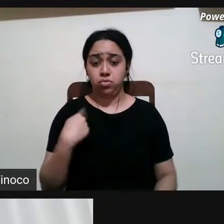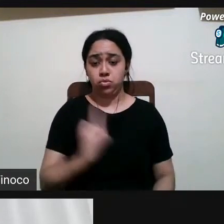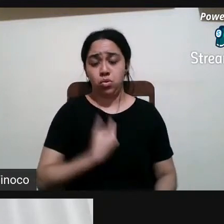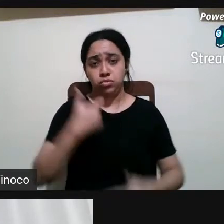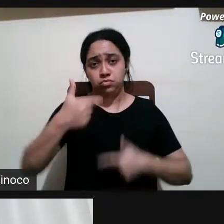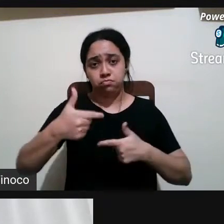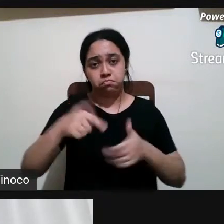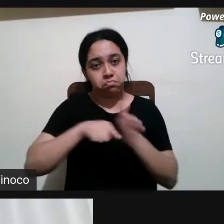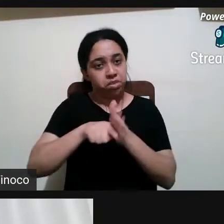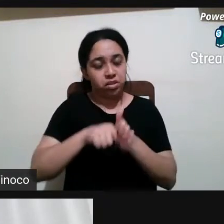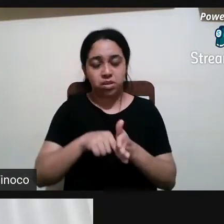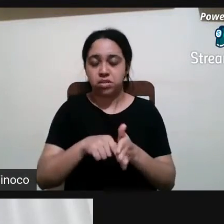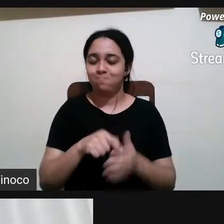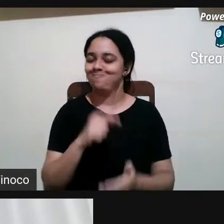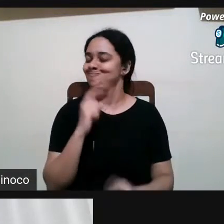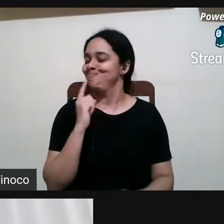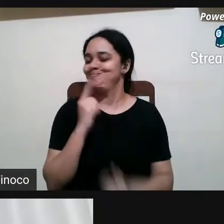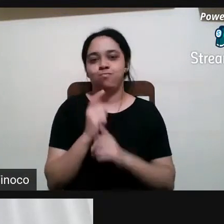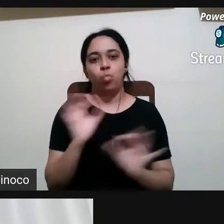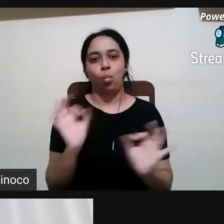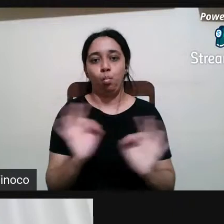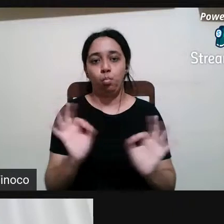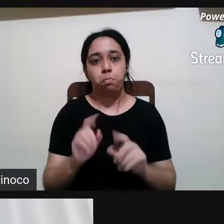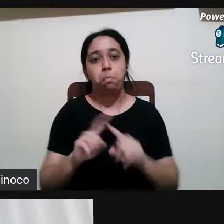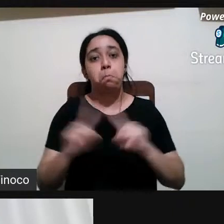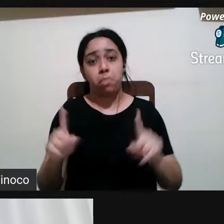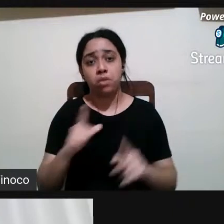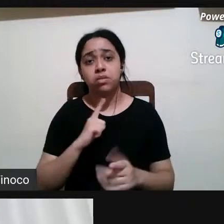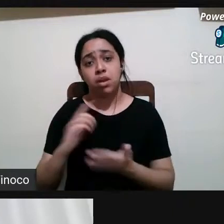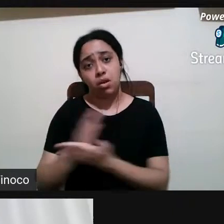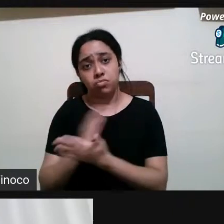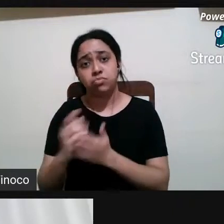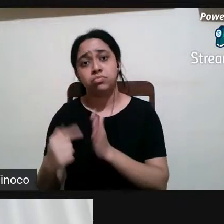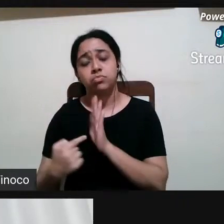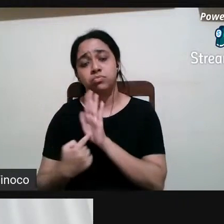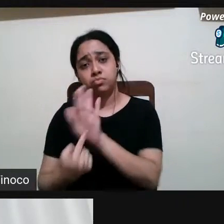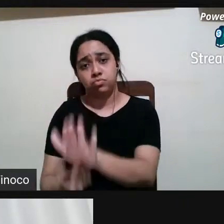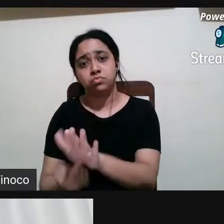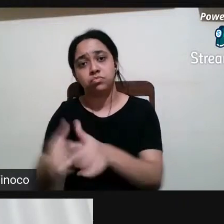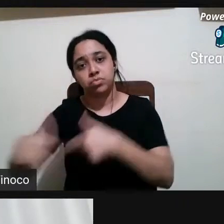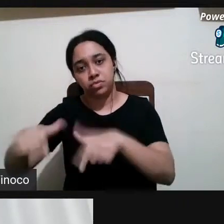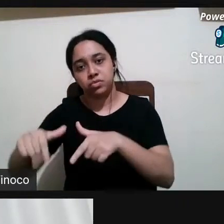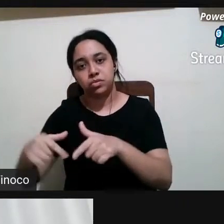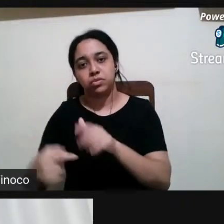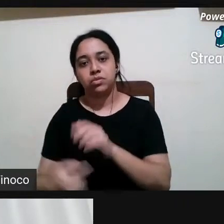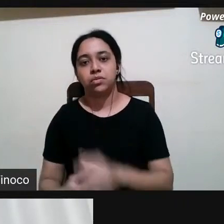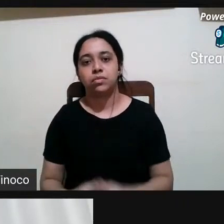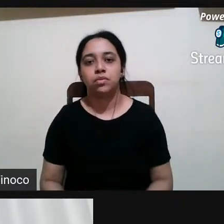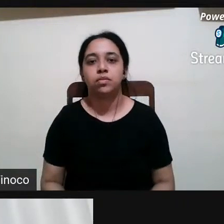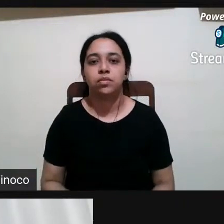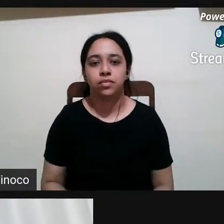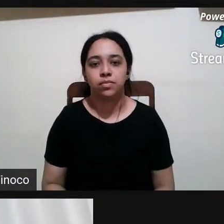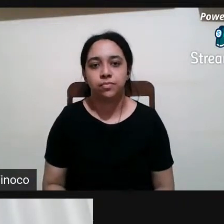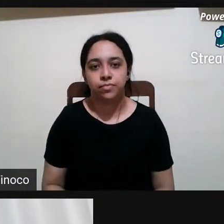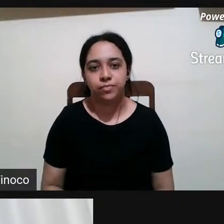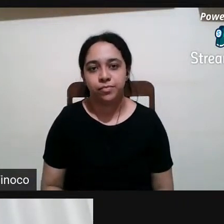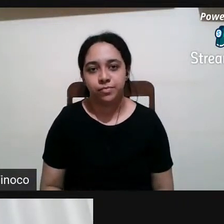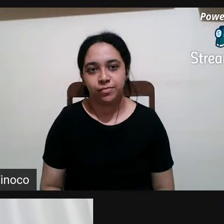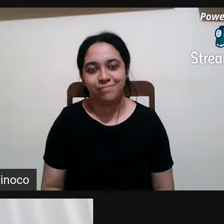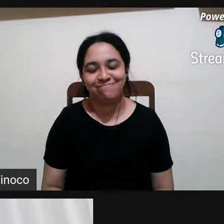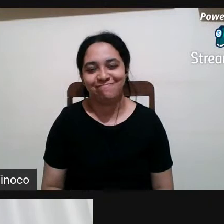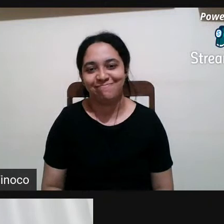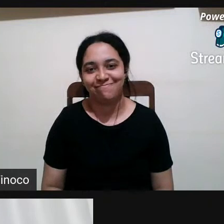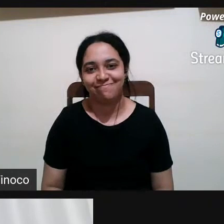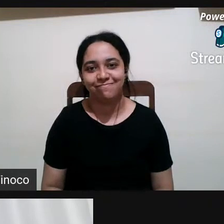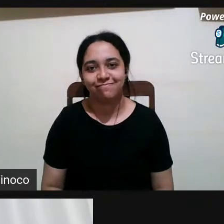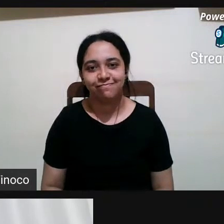existem, sim, trabalhos que indicam essa diferença. Legal. Nosso papo aqui está E aqui super chove o interessante. tempo todo também,